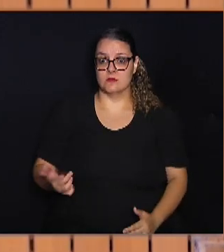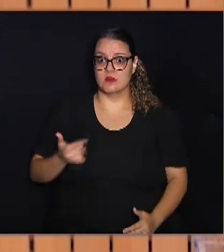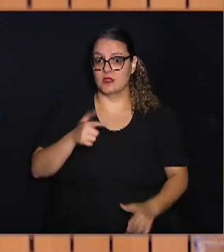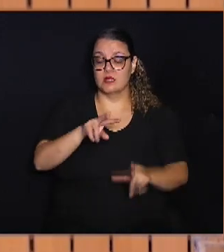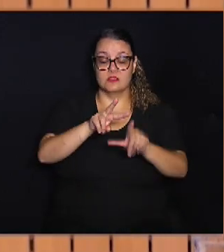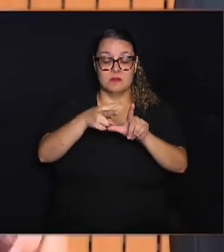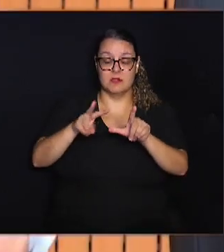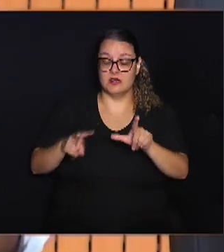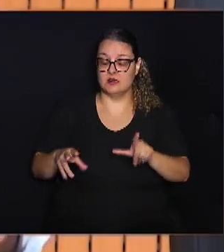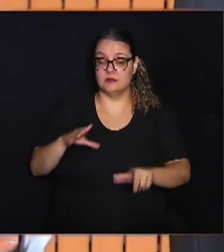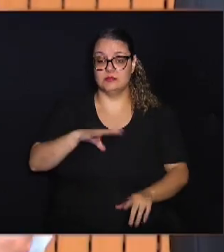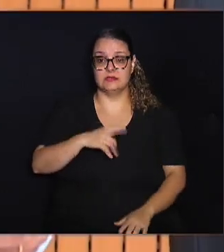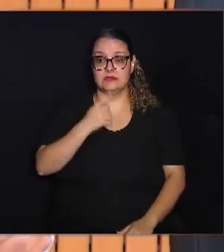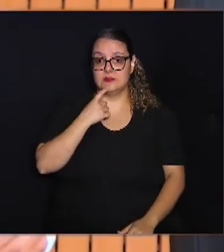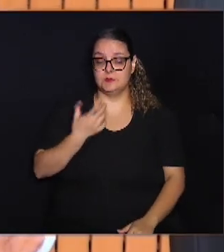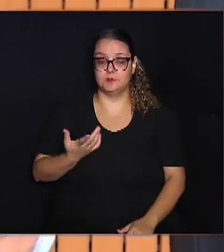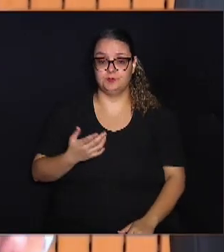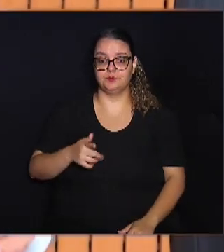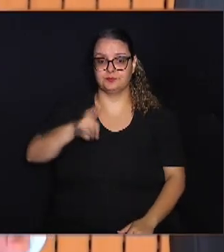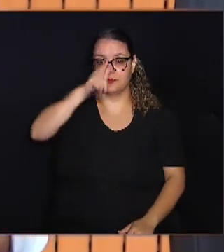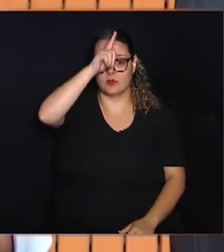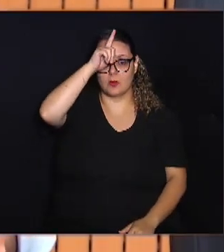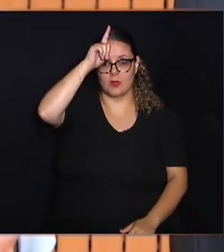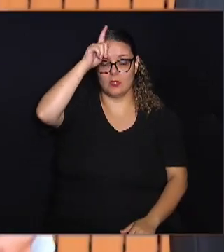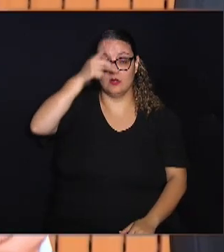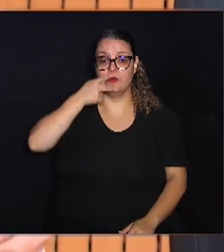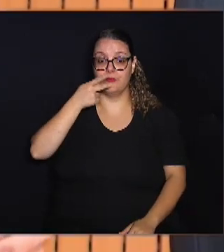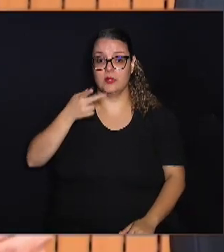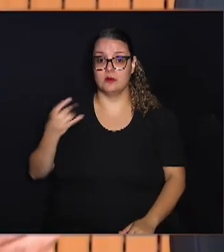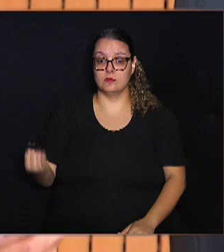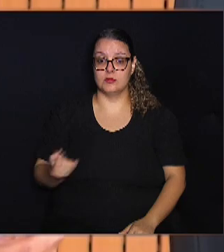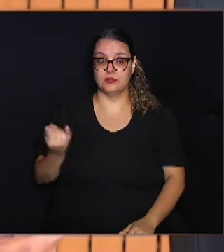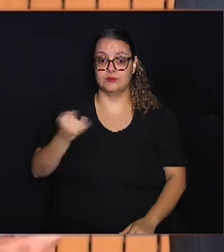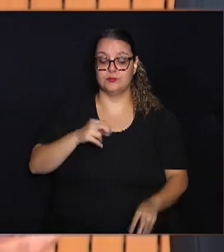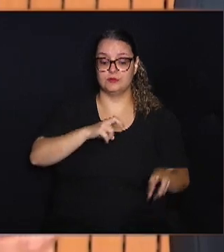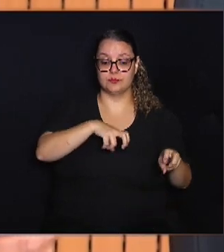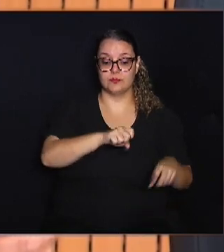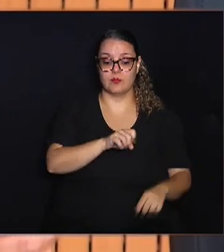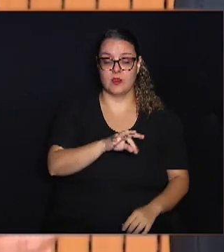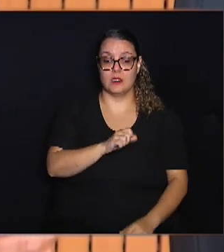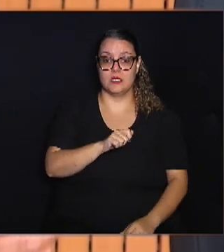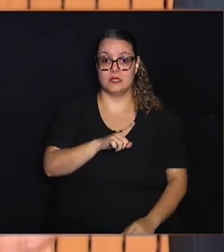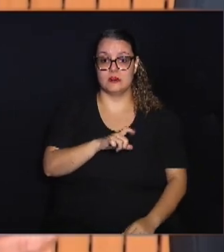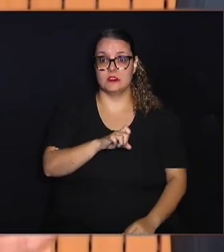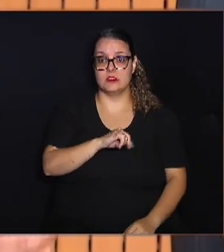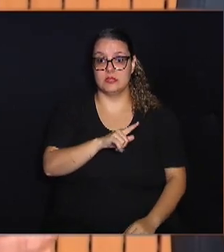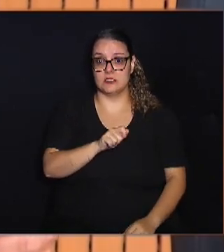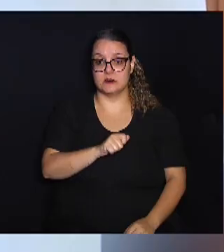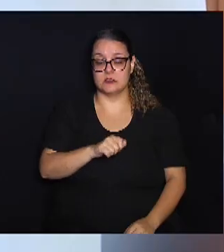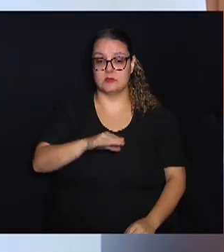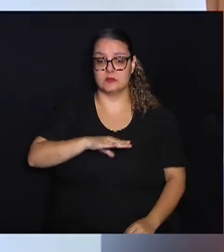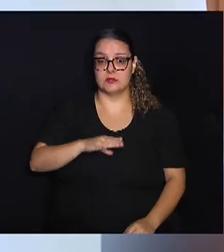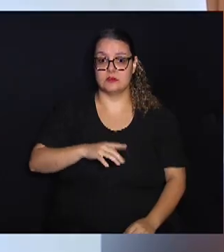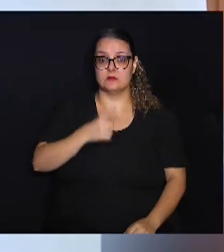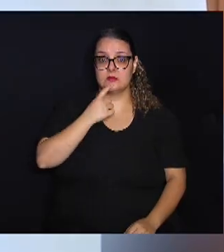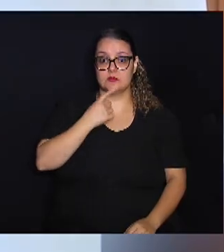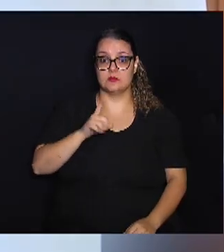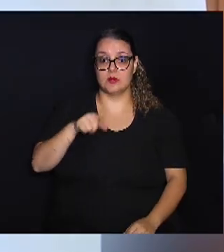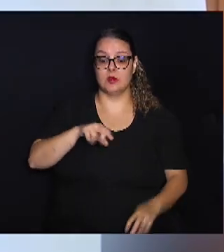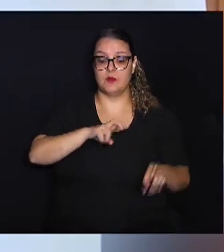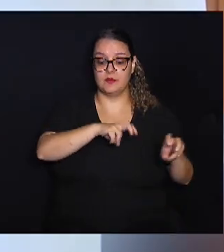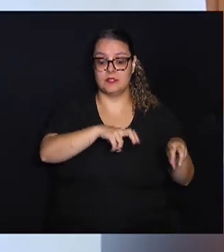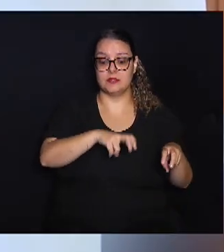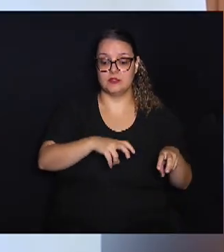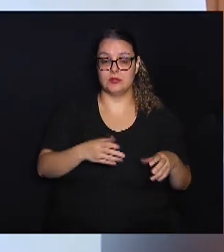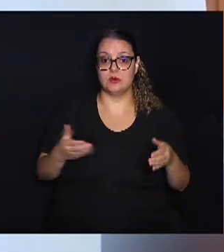parâmetros na cidade de Campinas. Gustavo Peta destaca a importância da Fazenda Santa Elisa para a cidade de Campinas. É a fazenda que